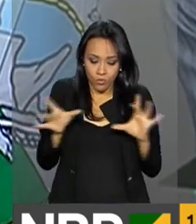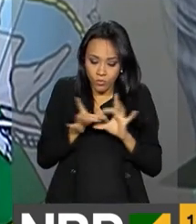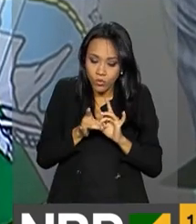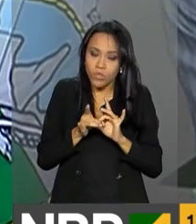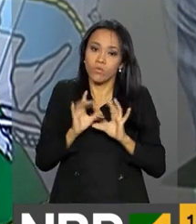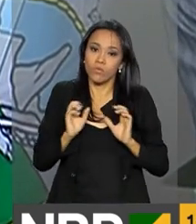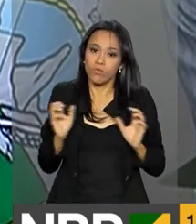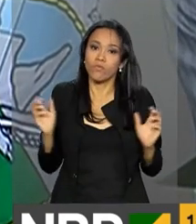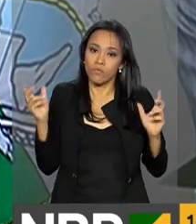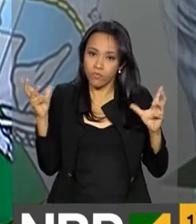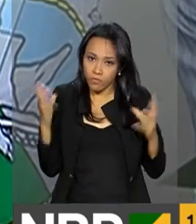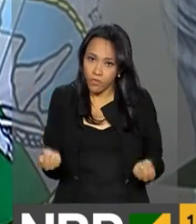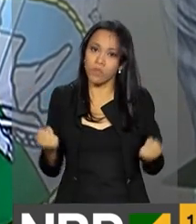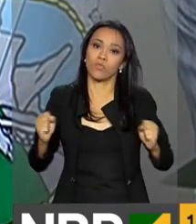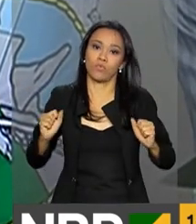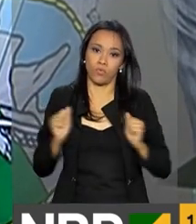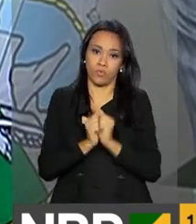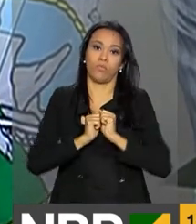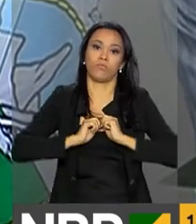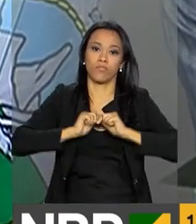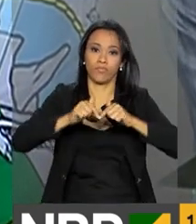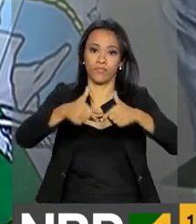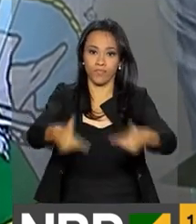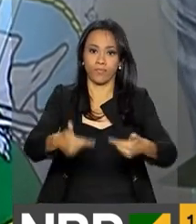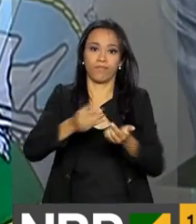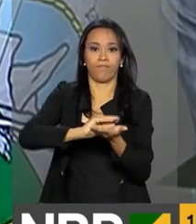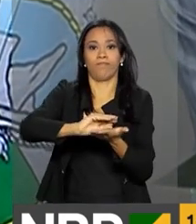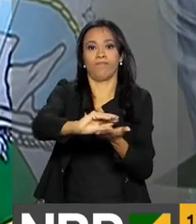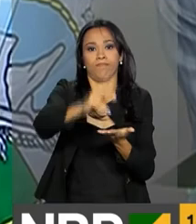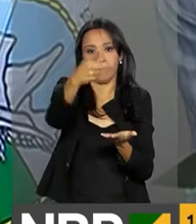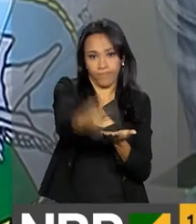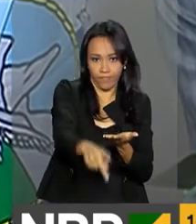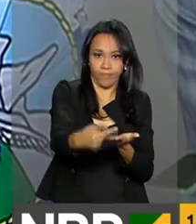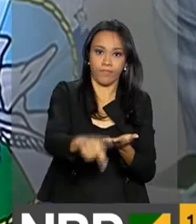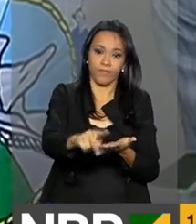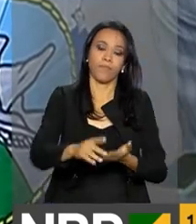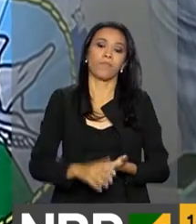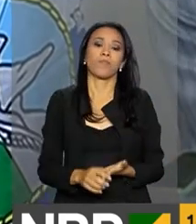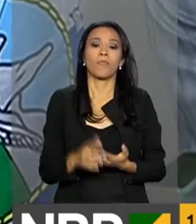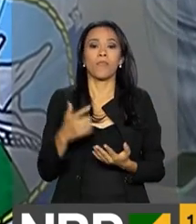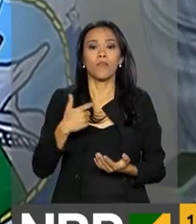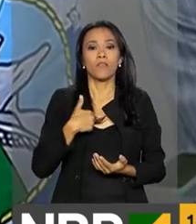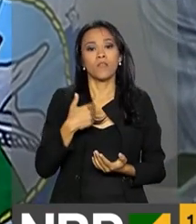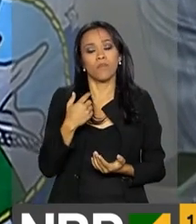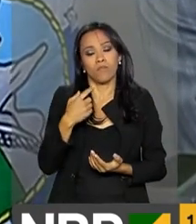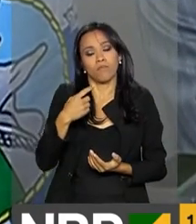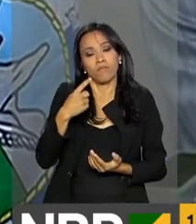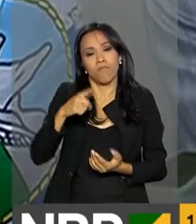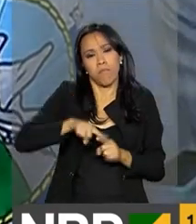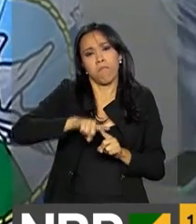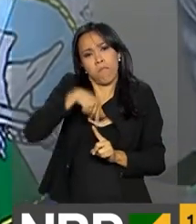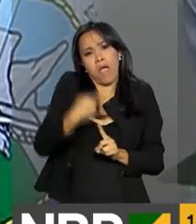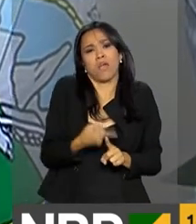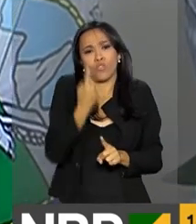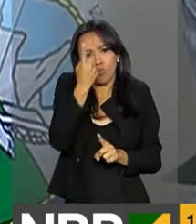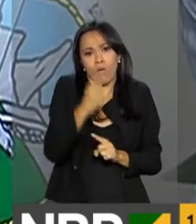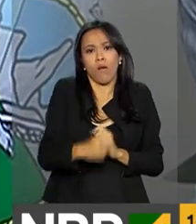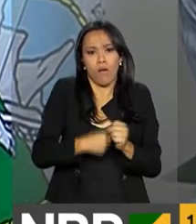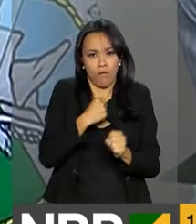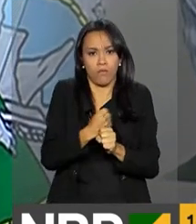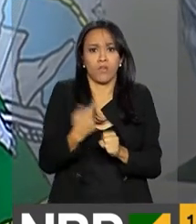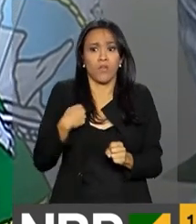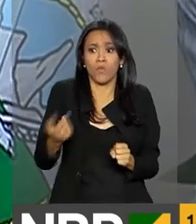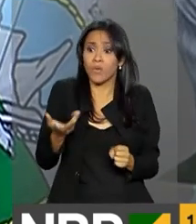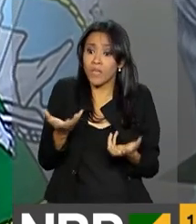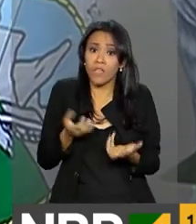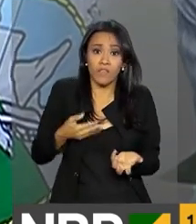parece de vital importância. Eu apreciaria muitíssimo, como eu tenho pouco tempo de governo, mais um ano e meio, mais ou menos, eu apreciaria que vocês agilizassem isso